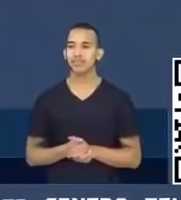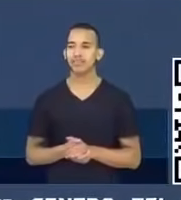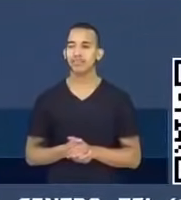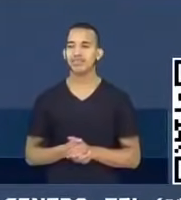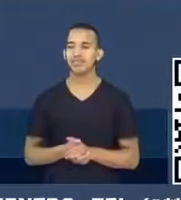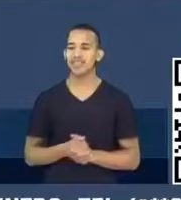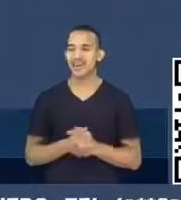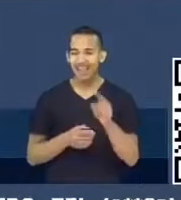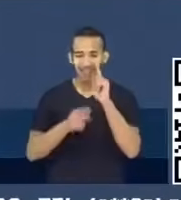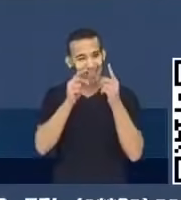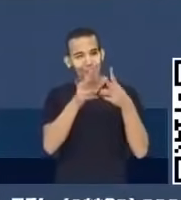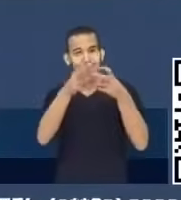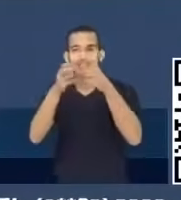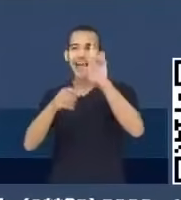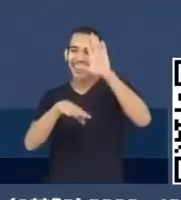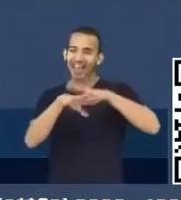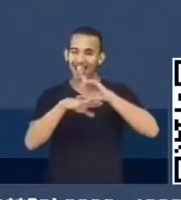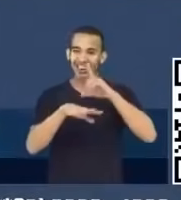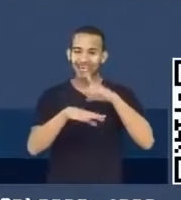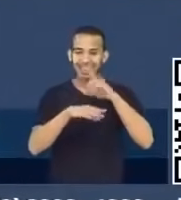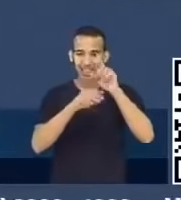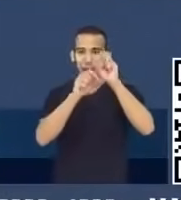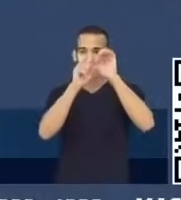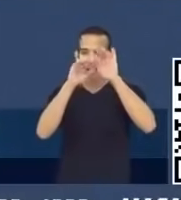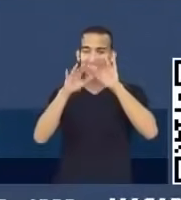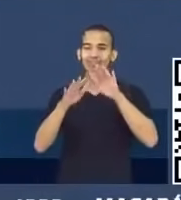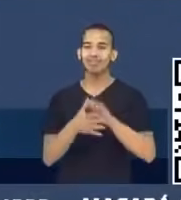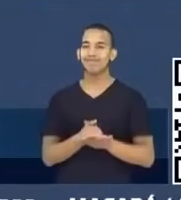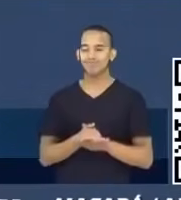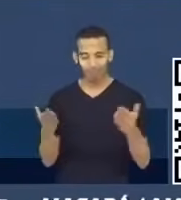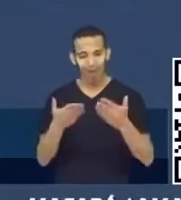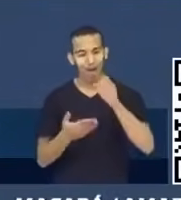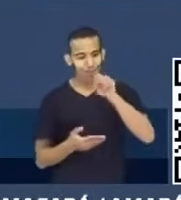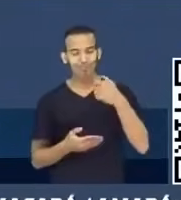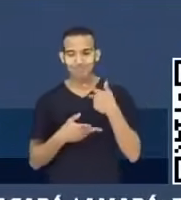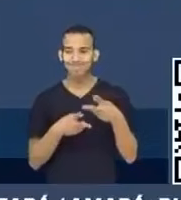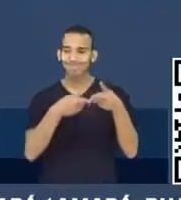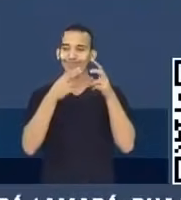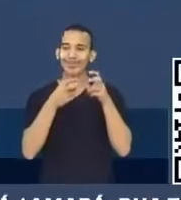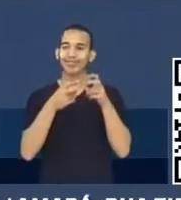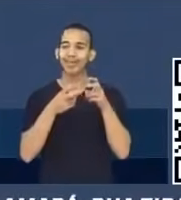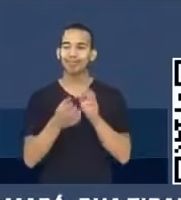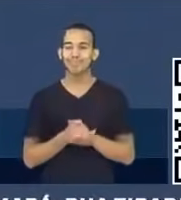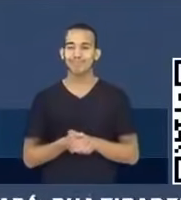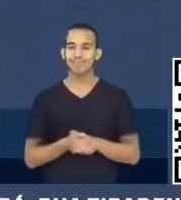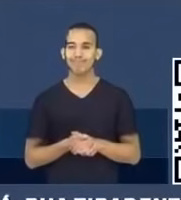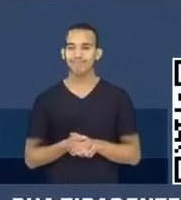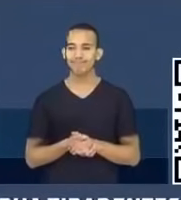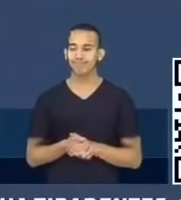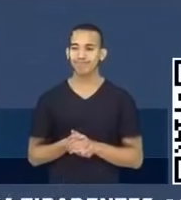Só não percebe que Deus faz abençoando percebo Agora sim Ah pois